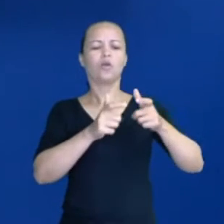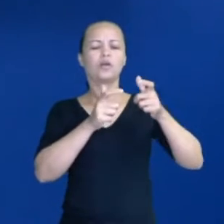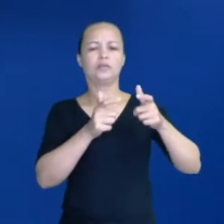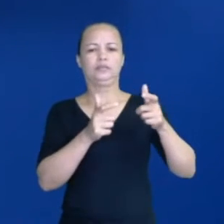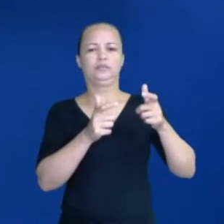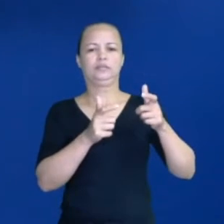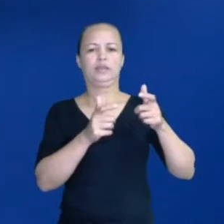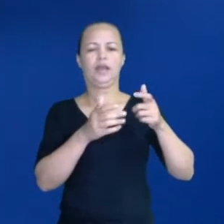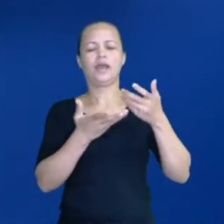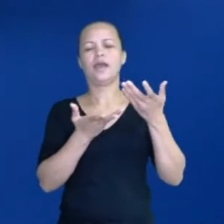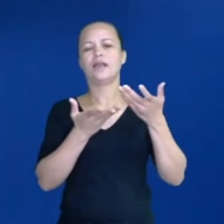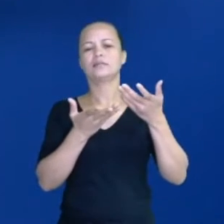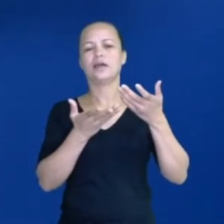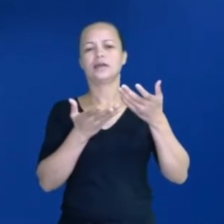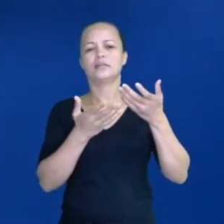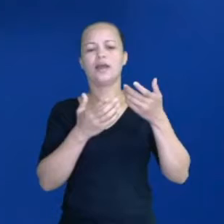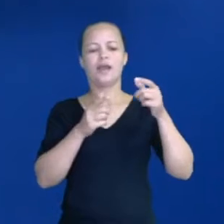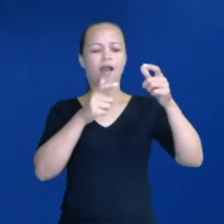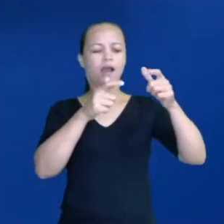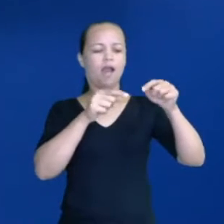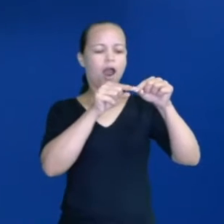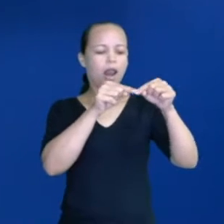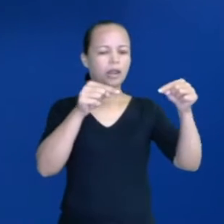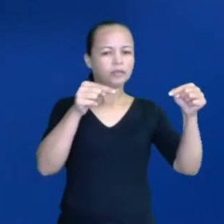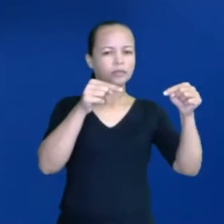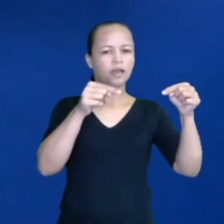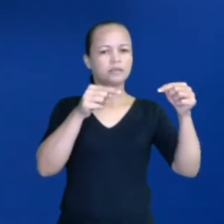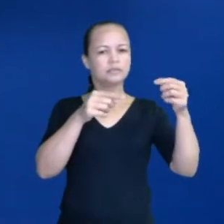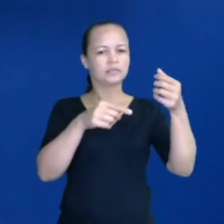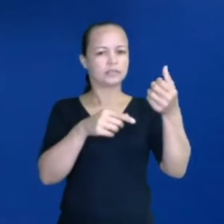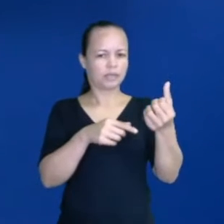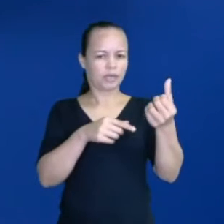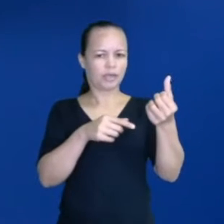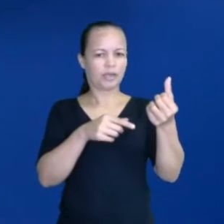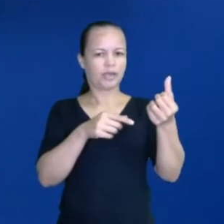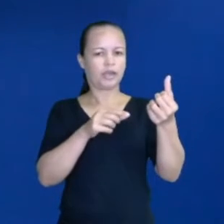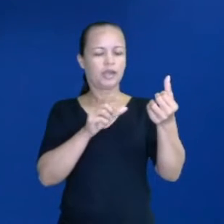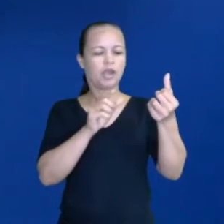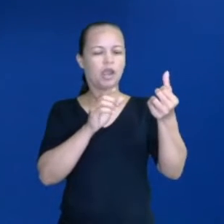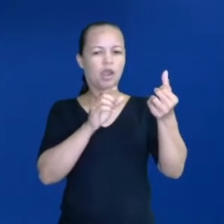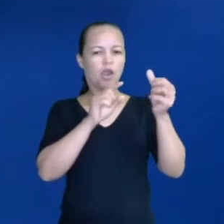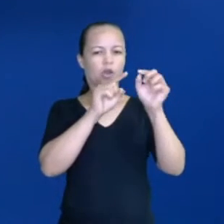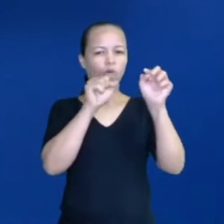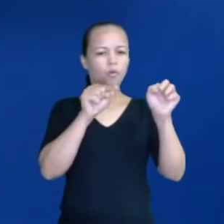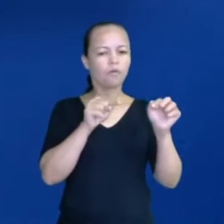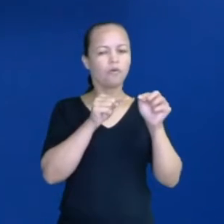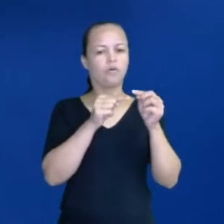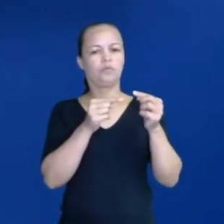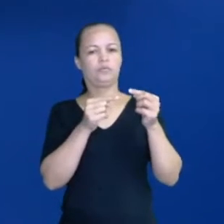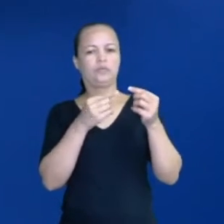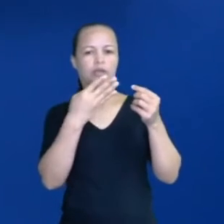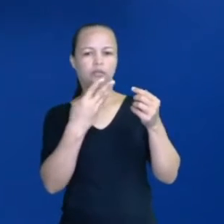na linha C, na coluna 2. Então, a localização dela é